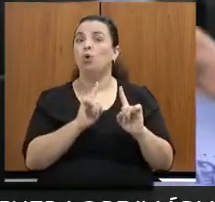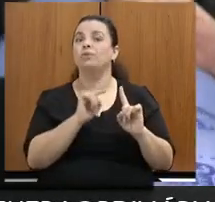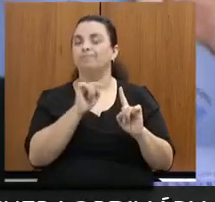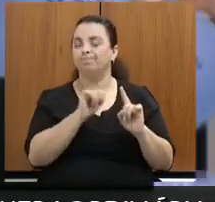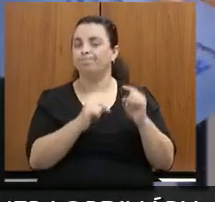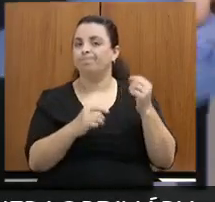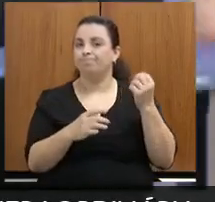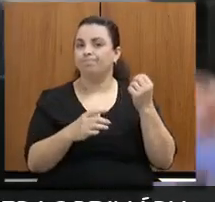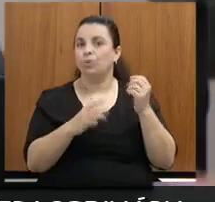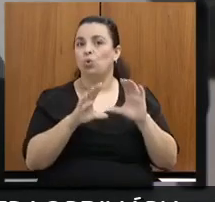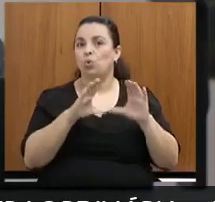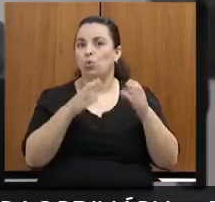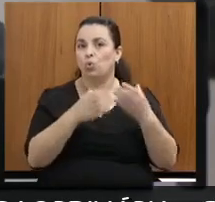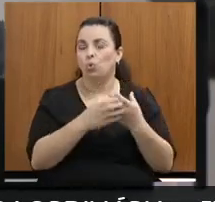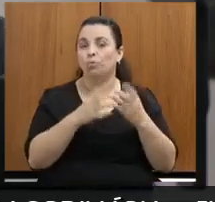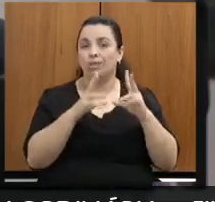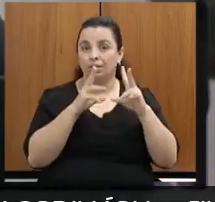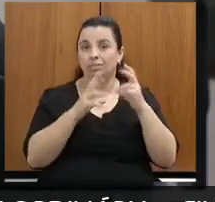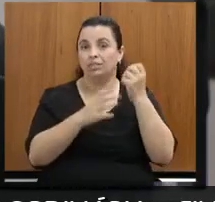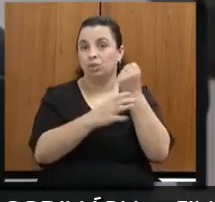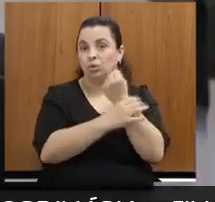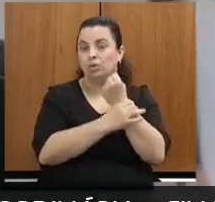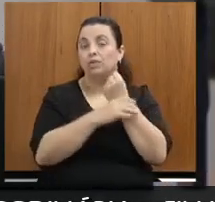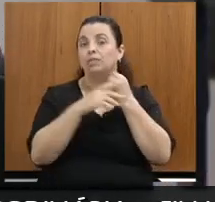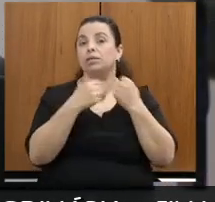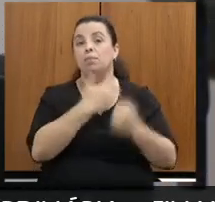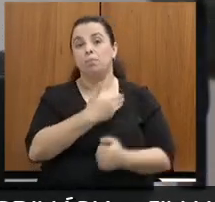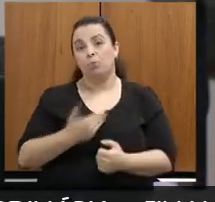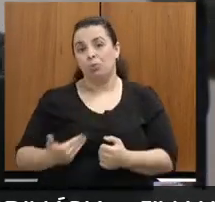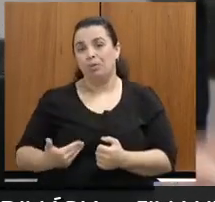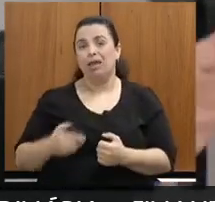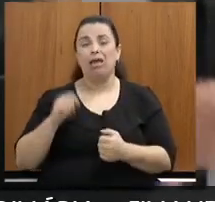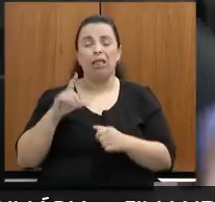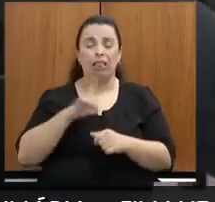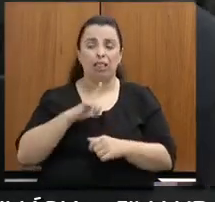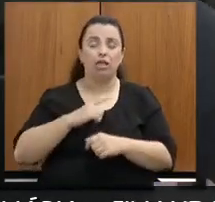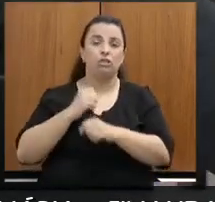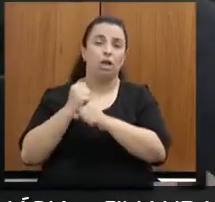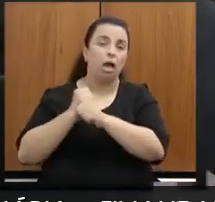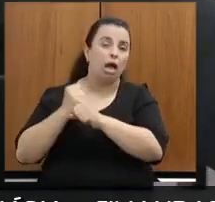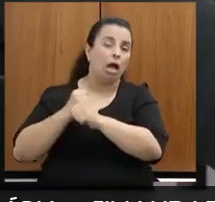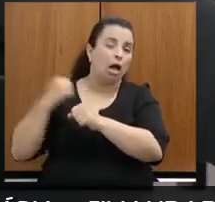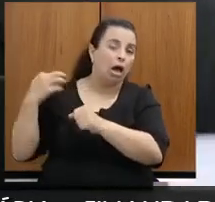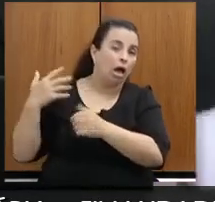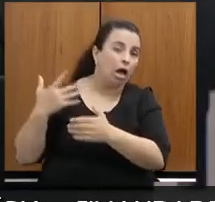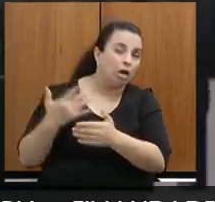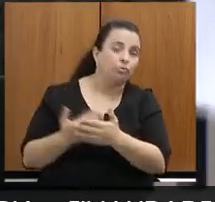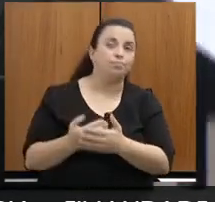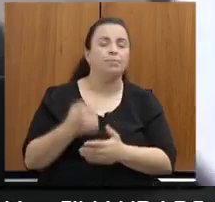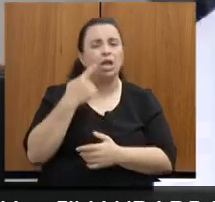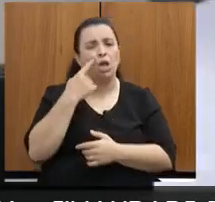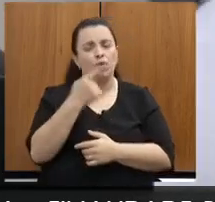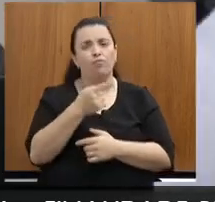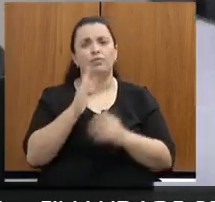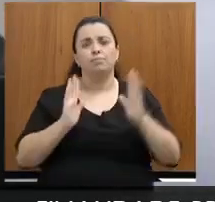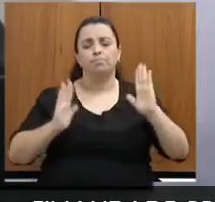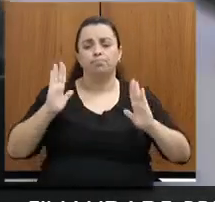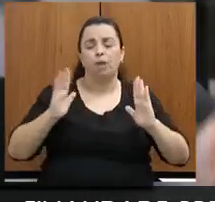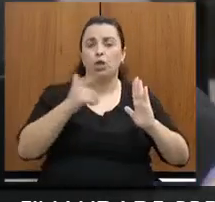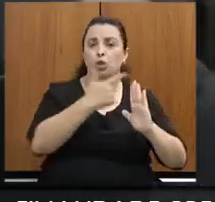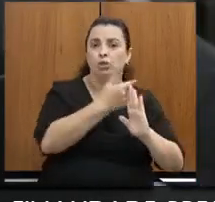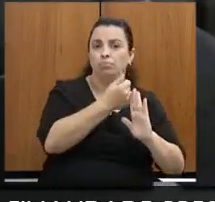arrastando por muito tempo eu vi apresentação que o fez entre 2016 e a previsão